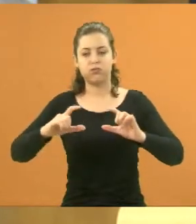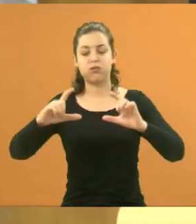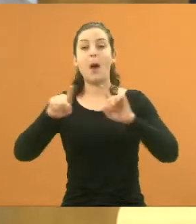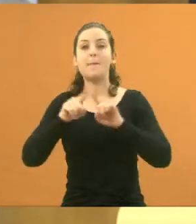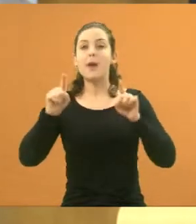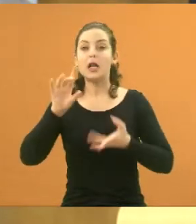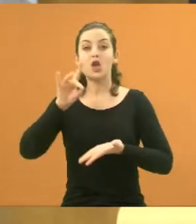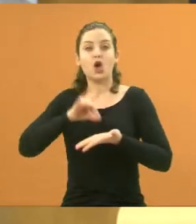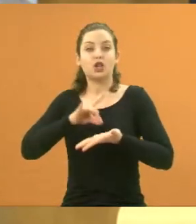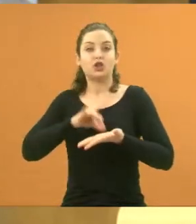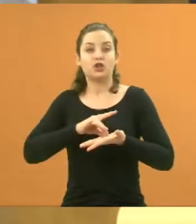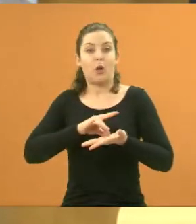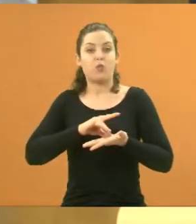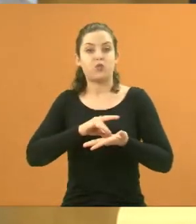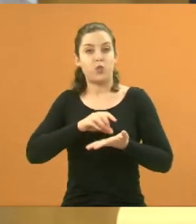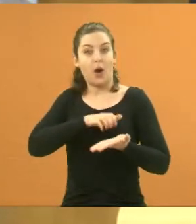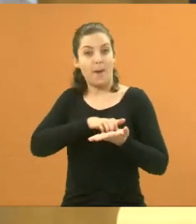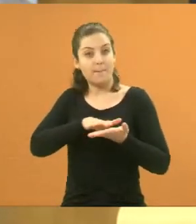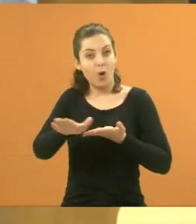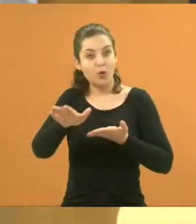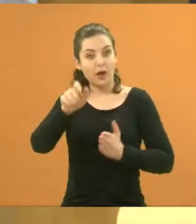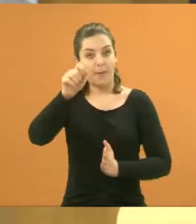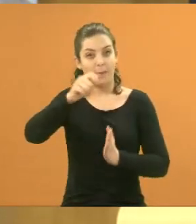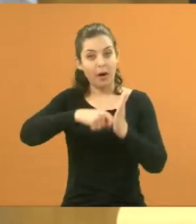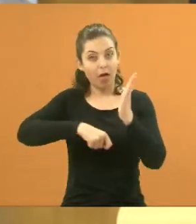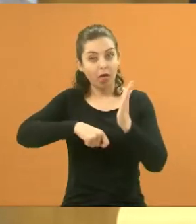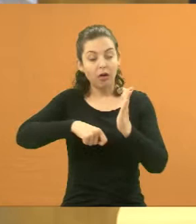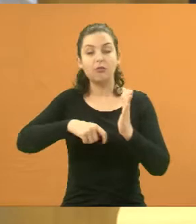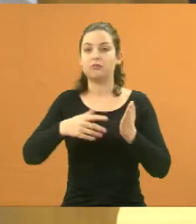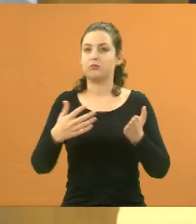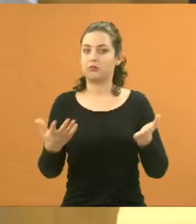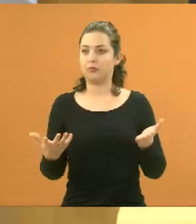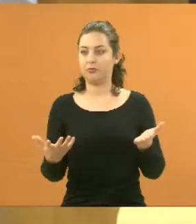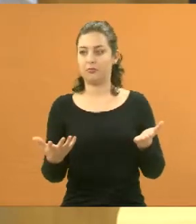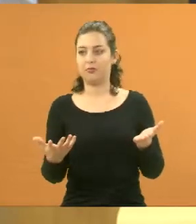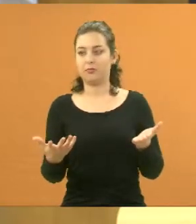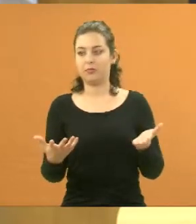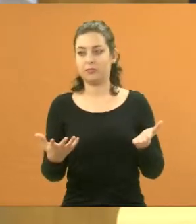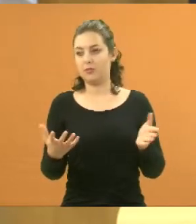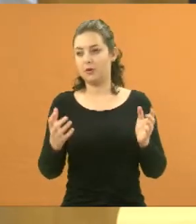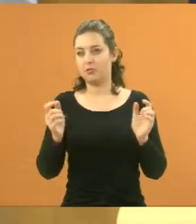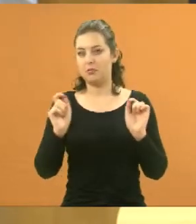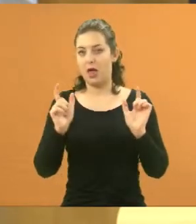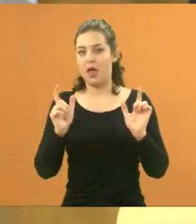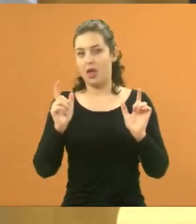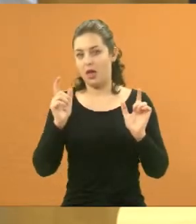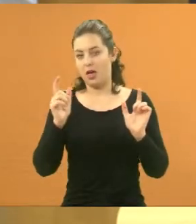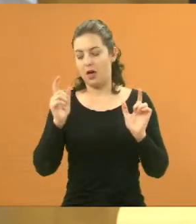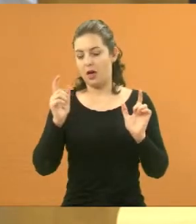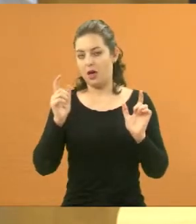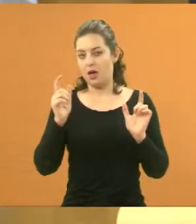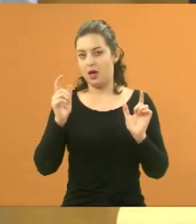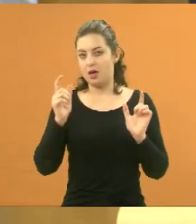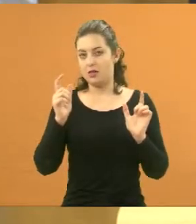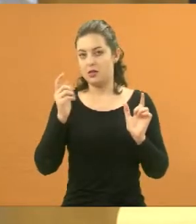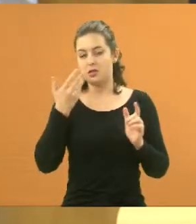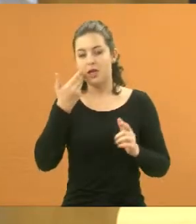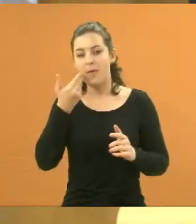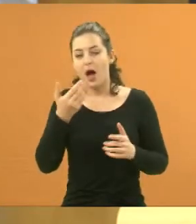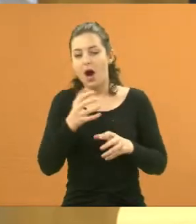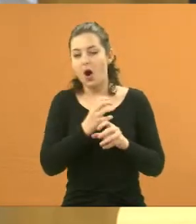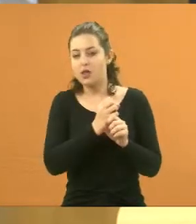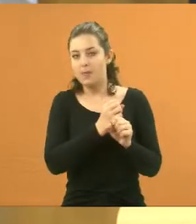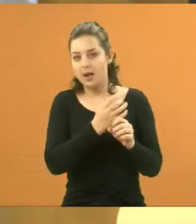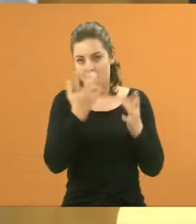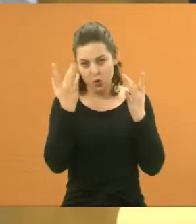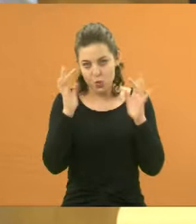multa original, pelo que eu sei, não sou expert aí nessa área de contabilidade,